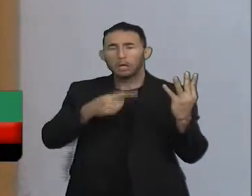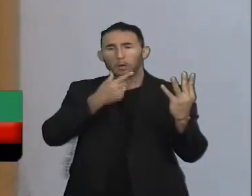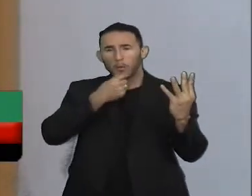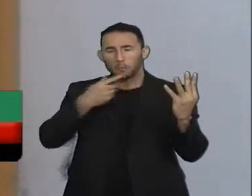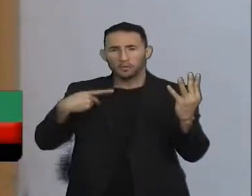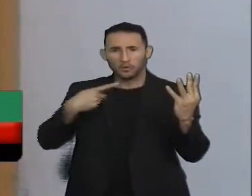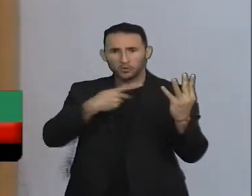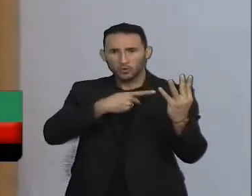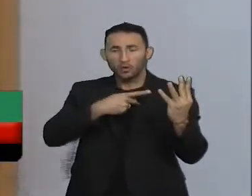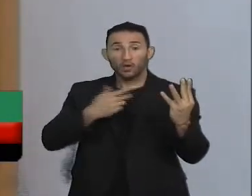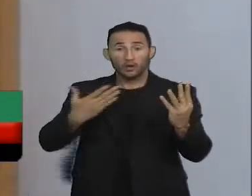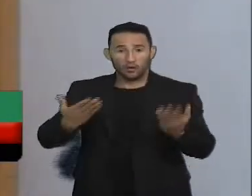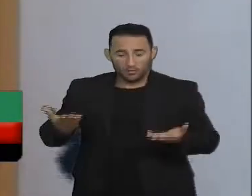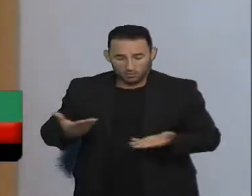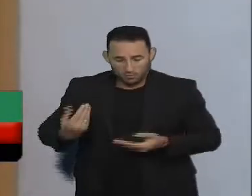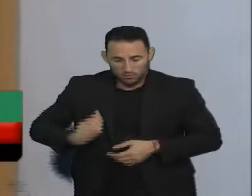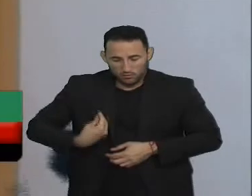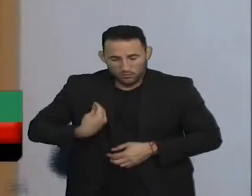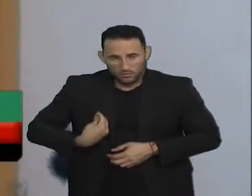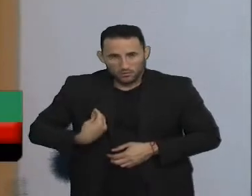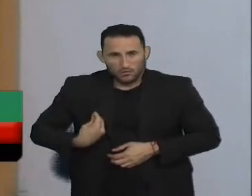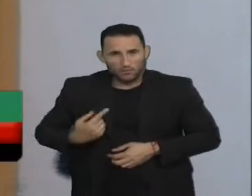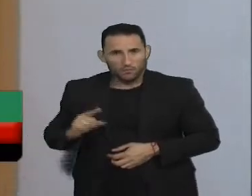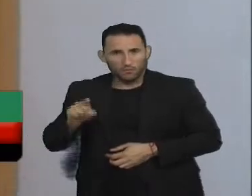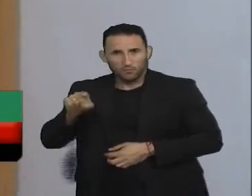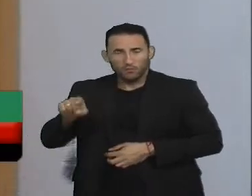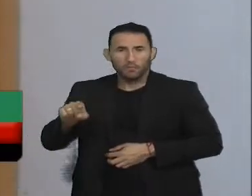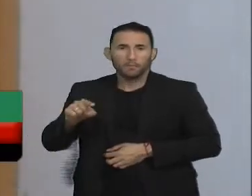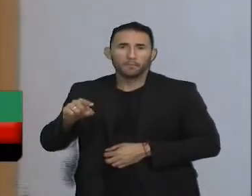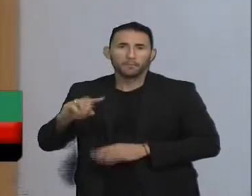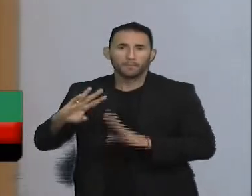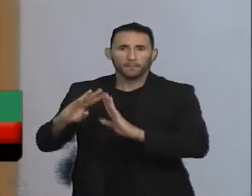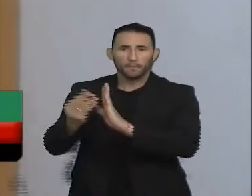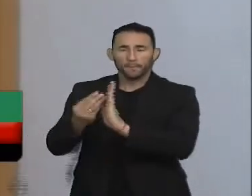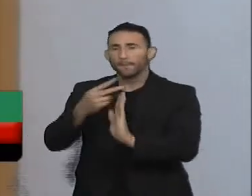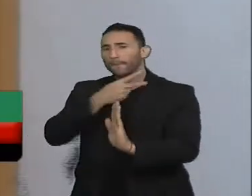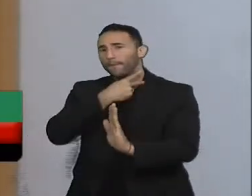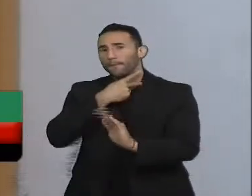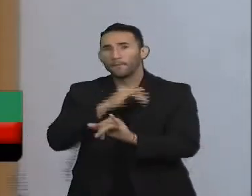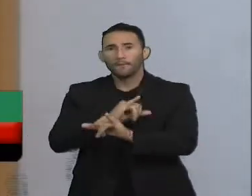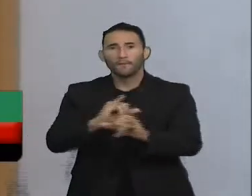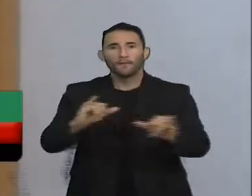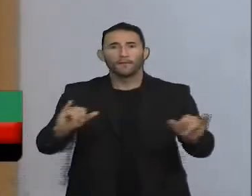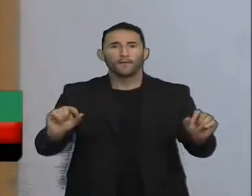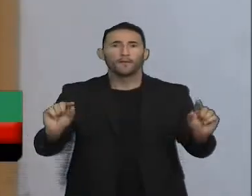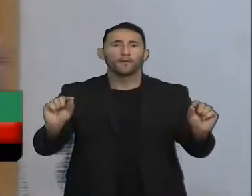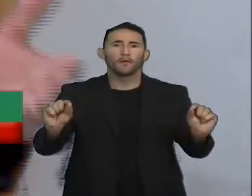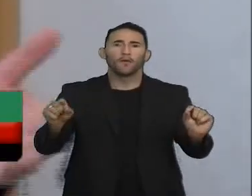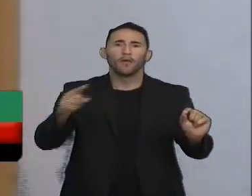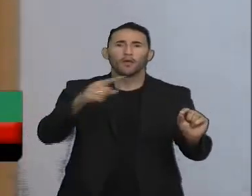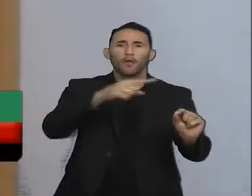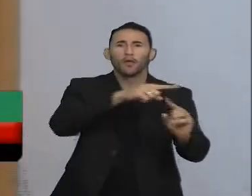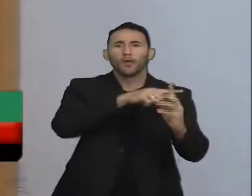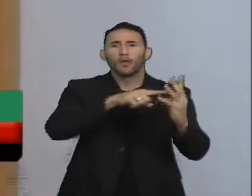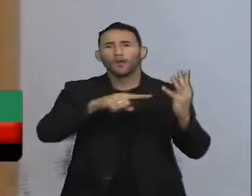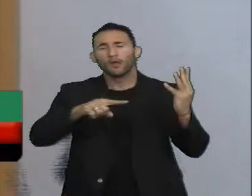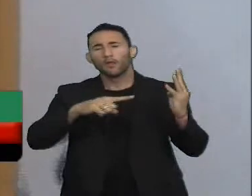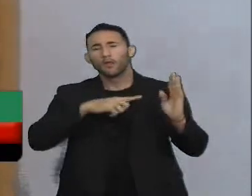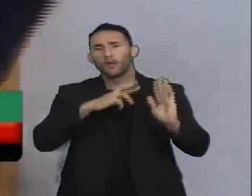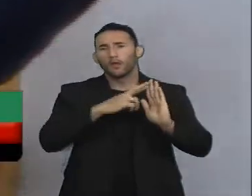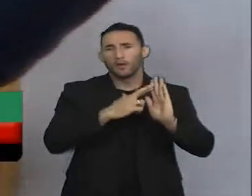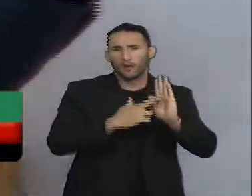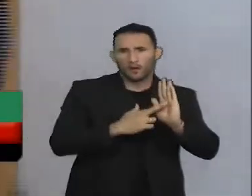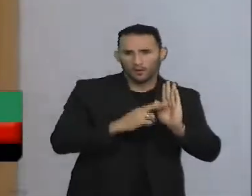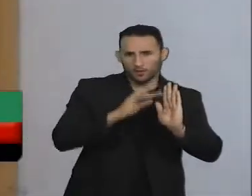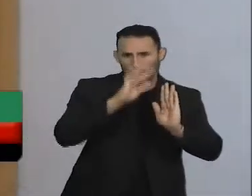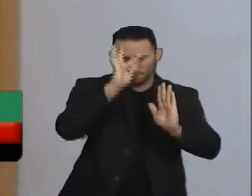se une aos irmãos presbiterianos para anunciar o que eles têm como regra de fé, como